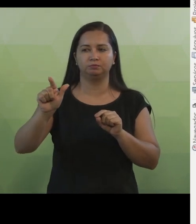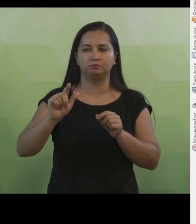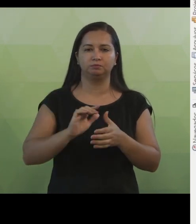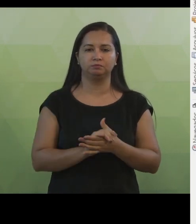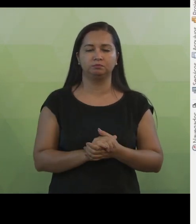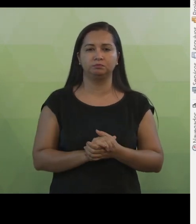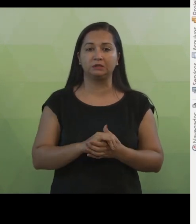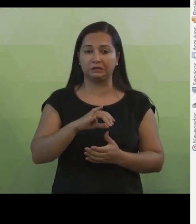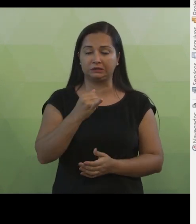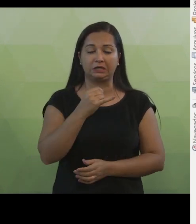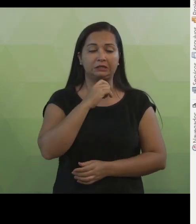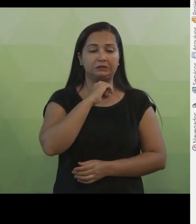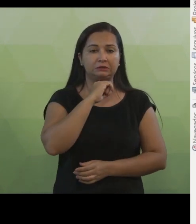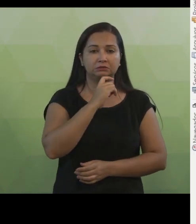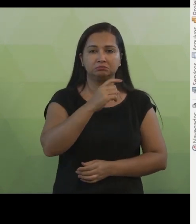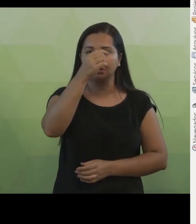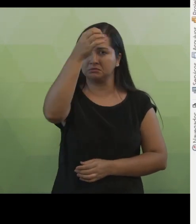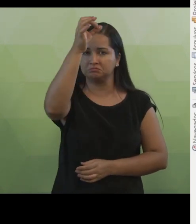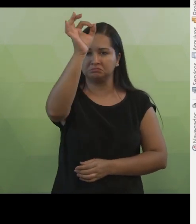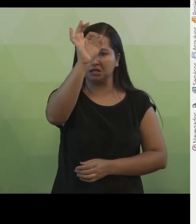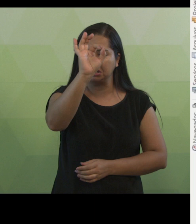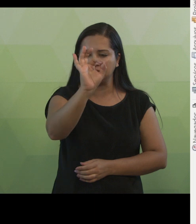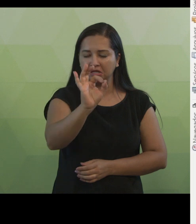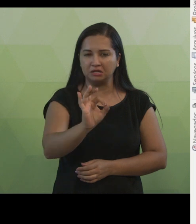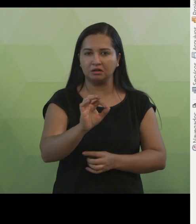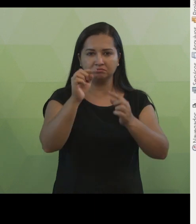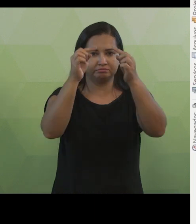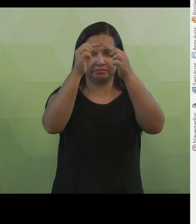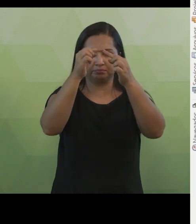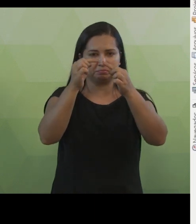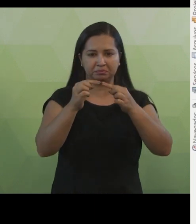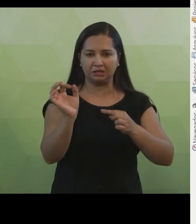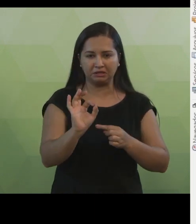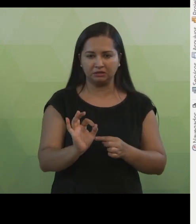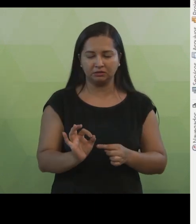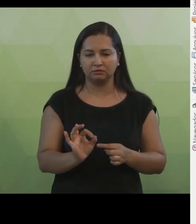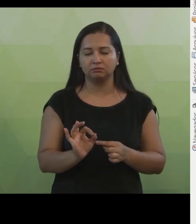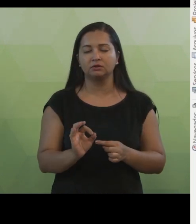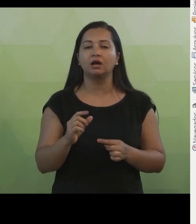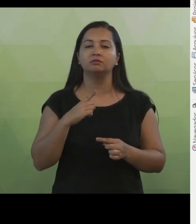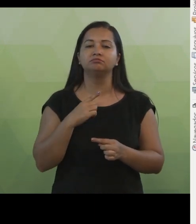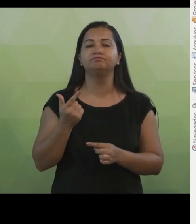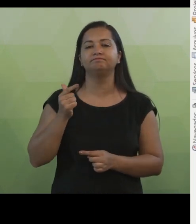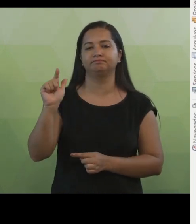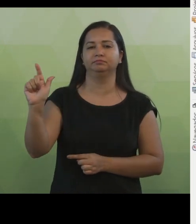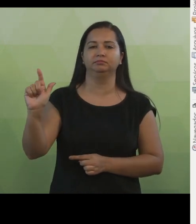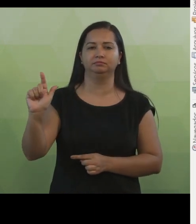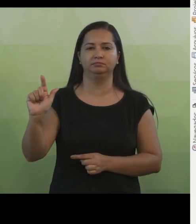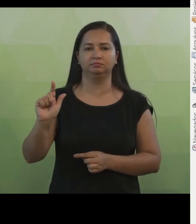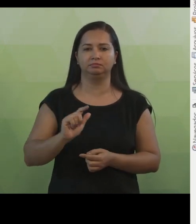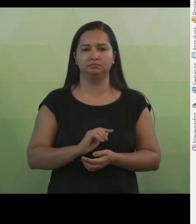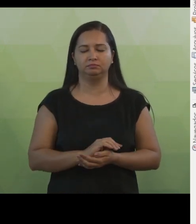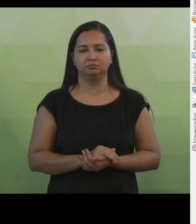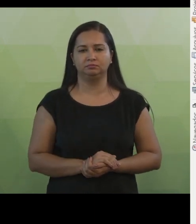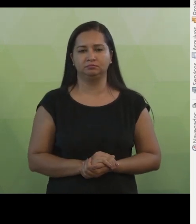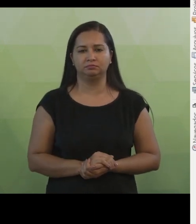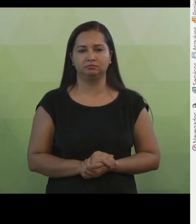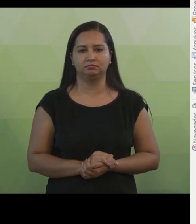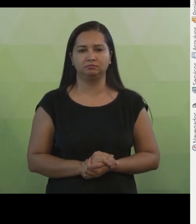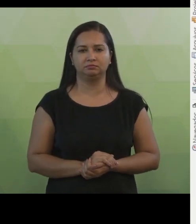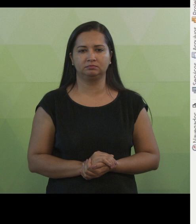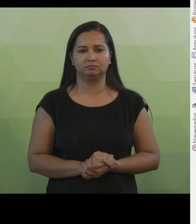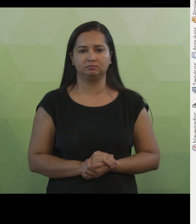ele tem uma característica que é um método default. eu posso declarar aqui que se nenhuma das condições minhas